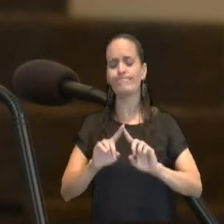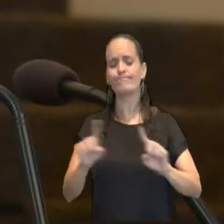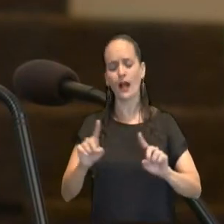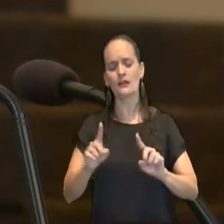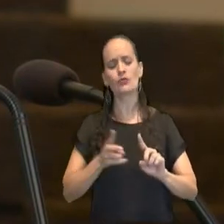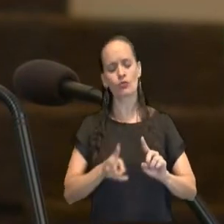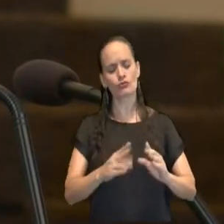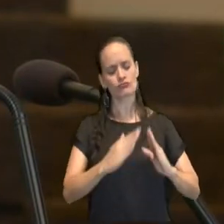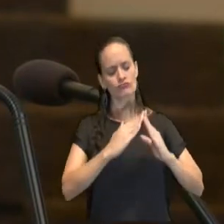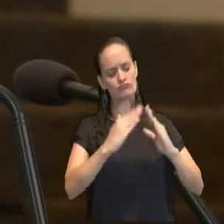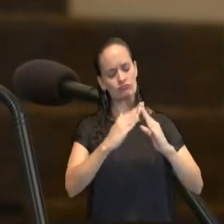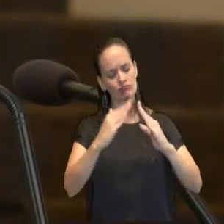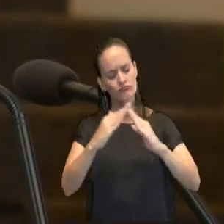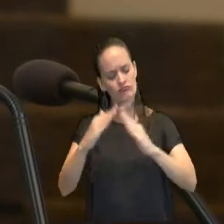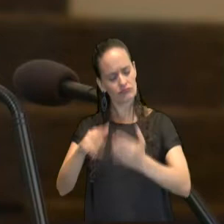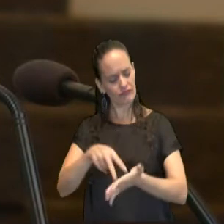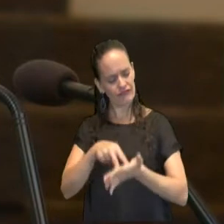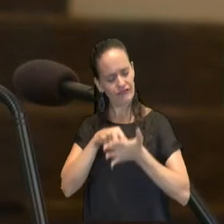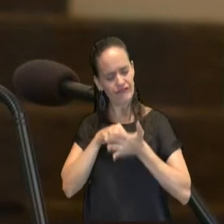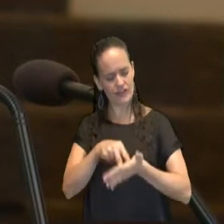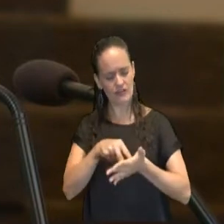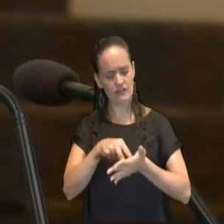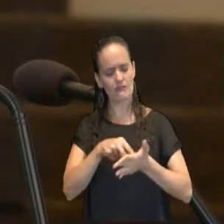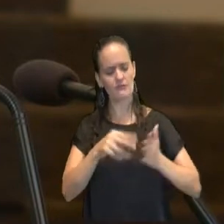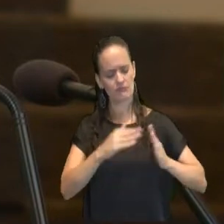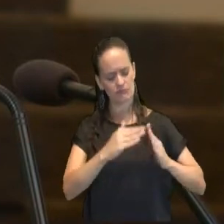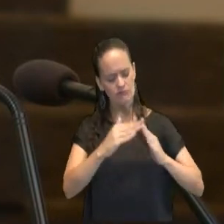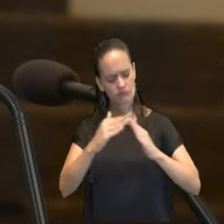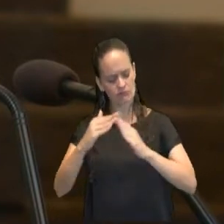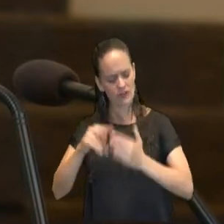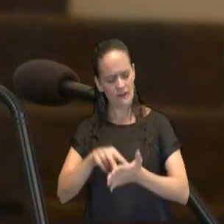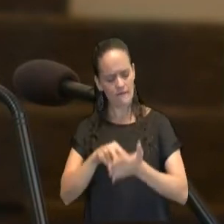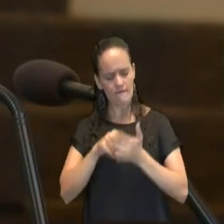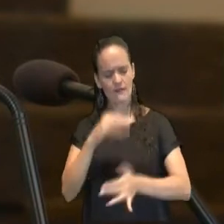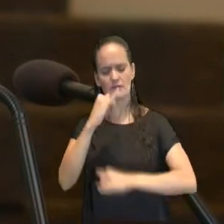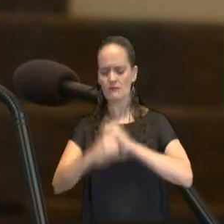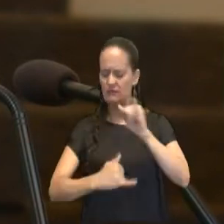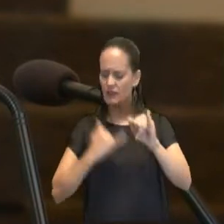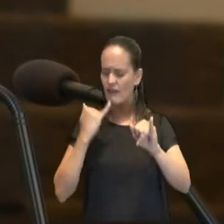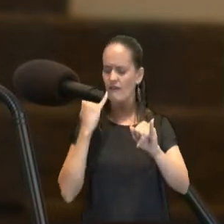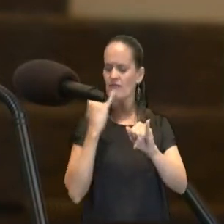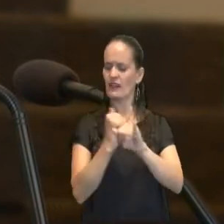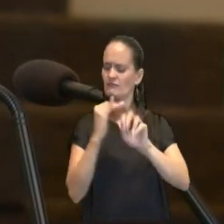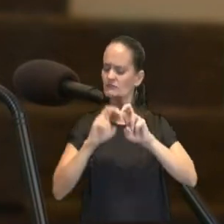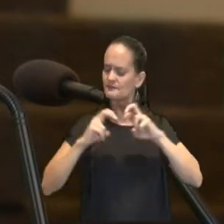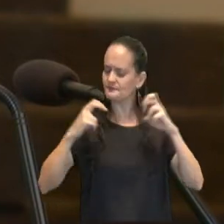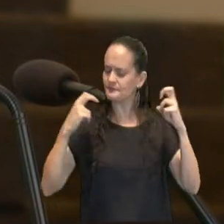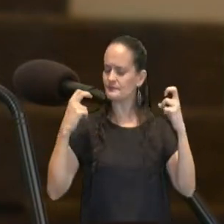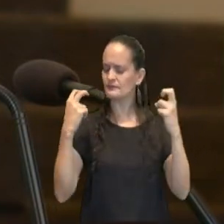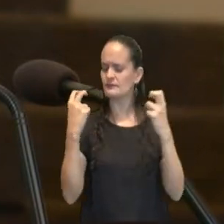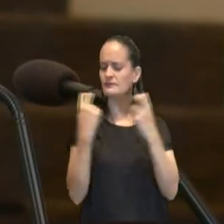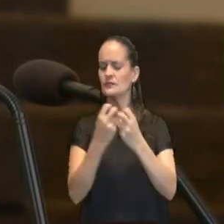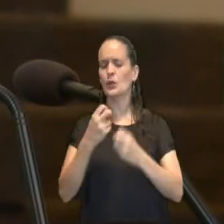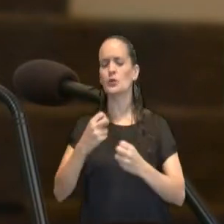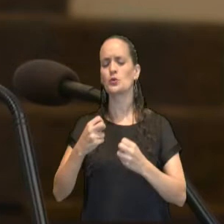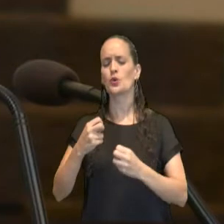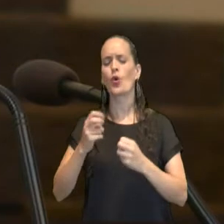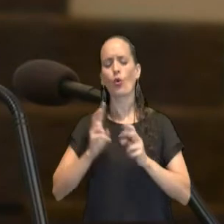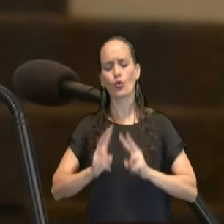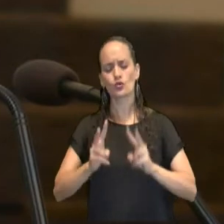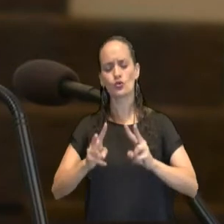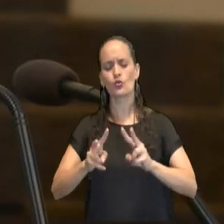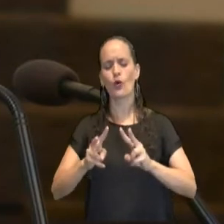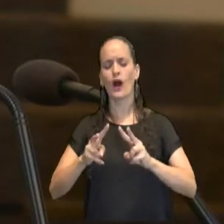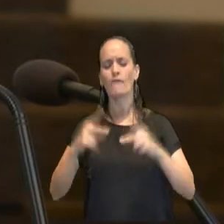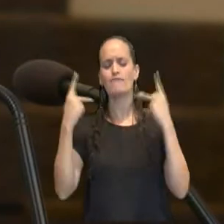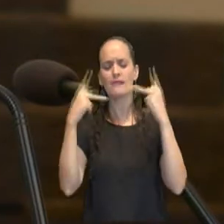que a Tua igreja continue como atalaia, Senhor, através da internet, dos meios virtuais, para pregar o Teu Evangelho